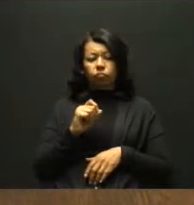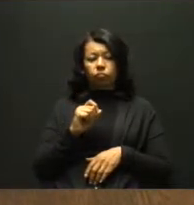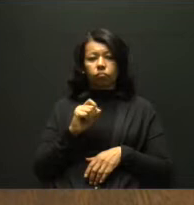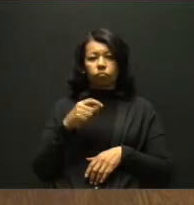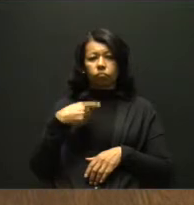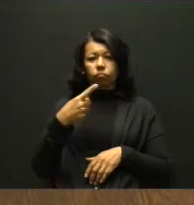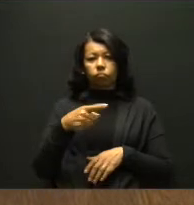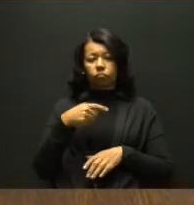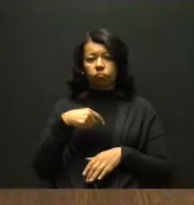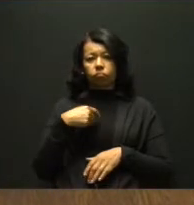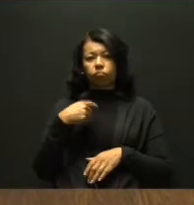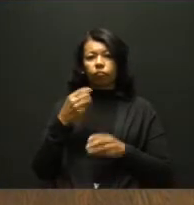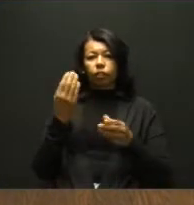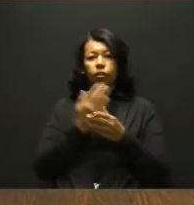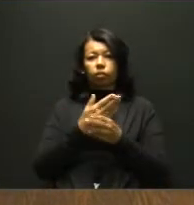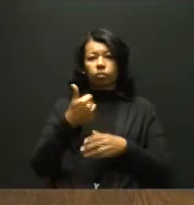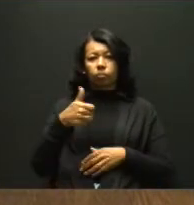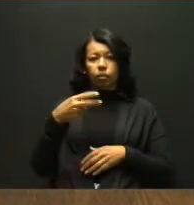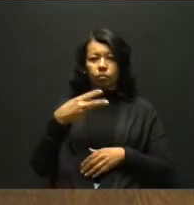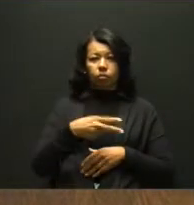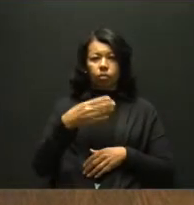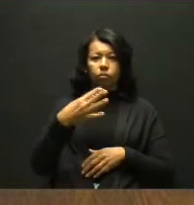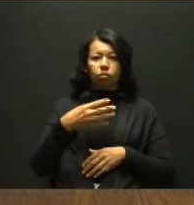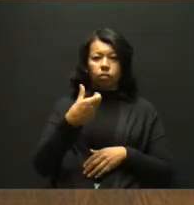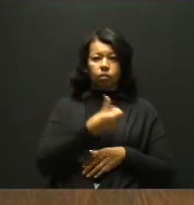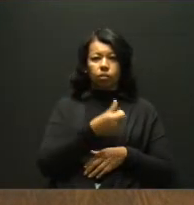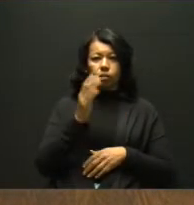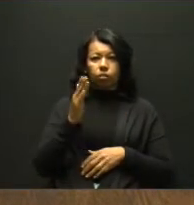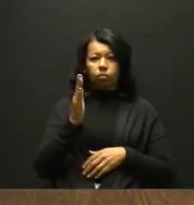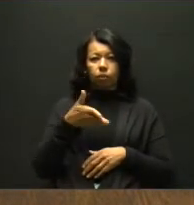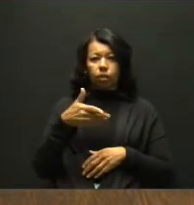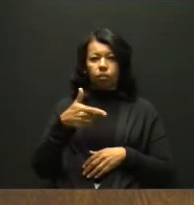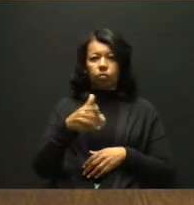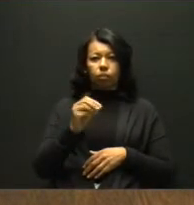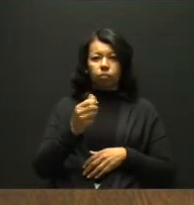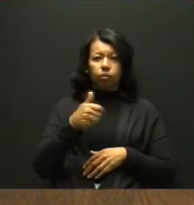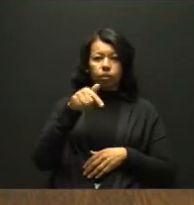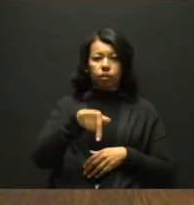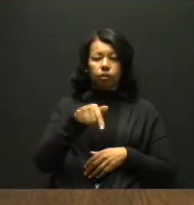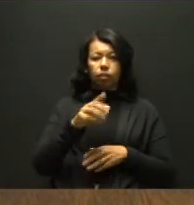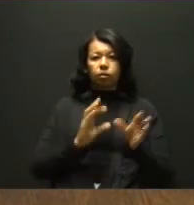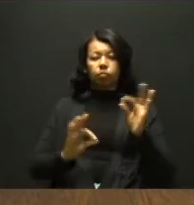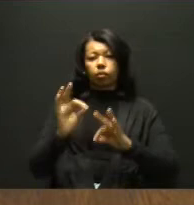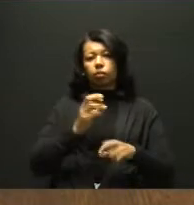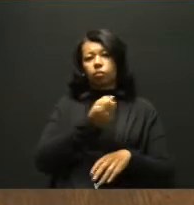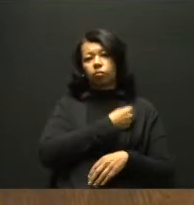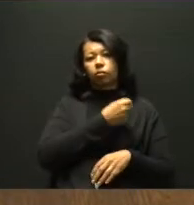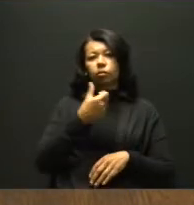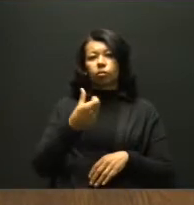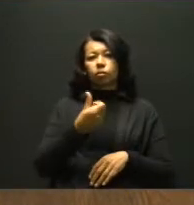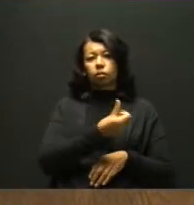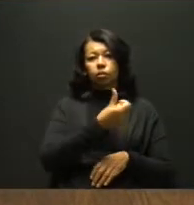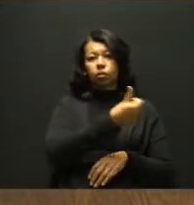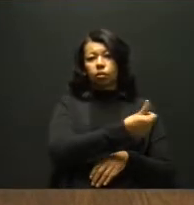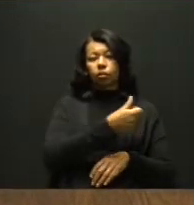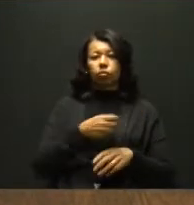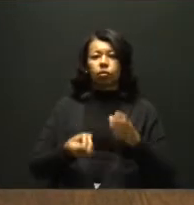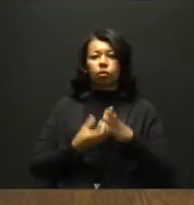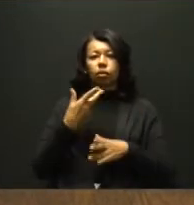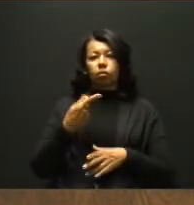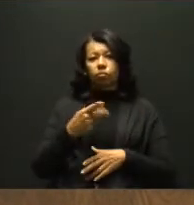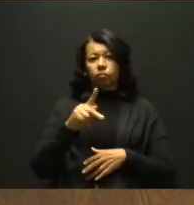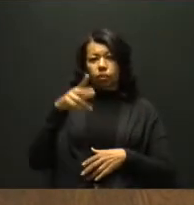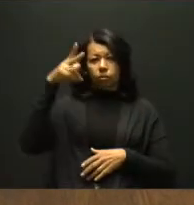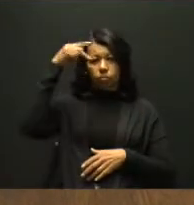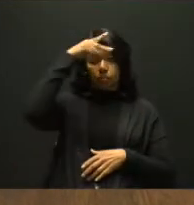o próximo item na pauta o processo número 1.246 bar 2017 projeto de lei complementar número 61 bar 2017 autoria poder